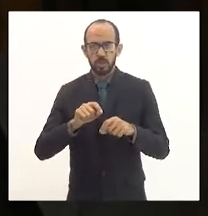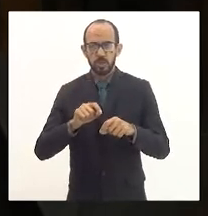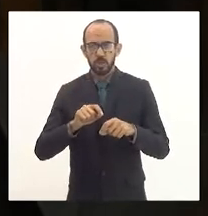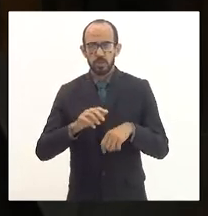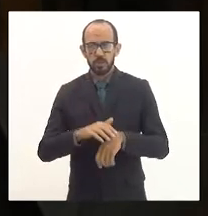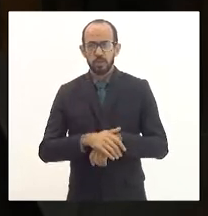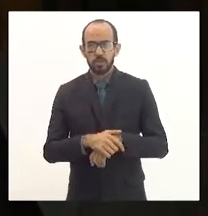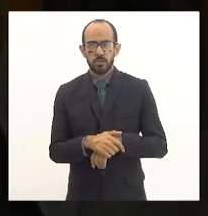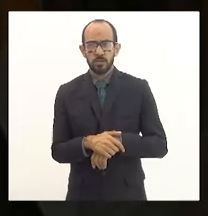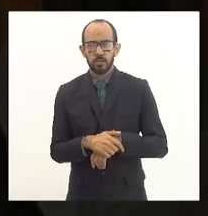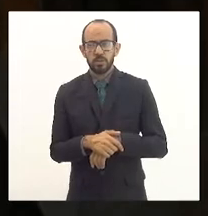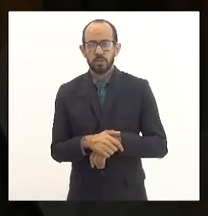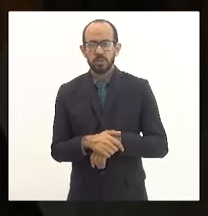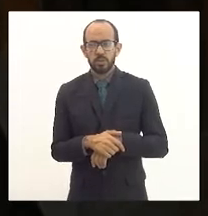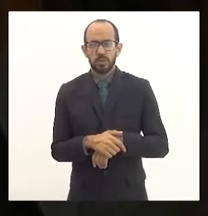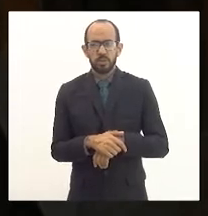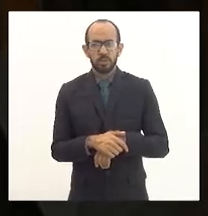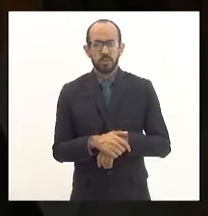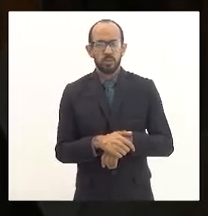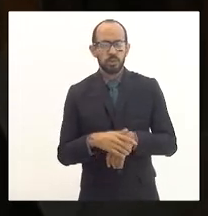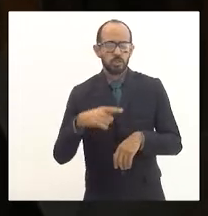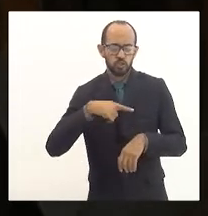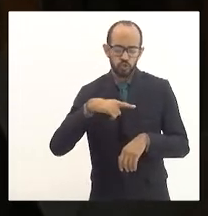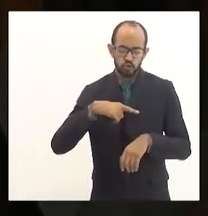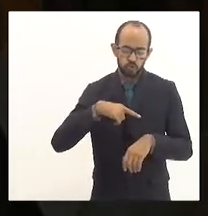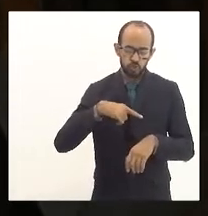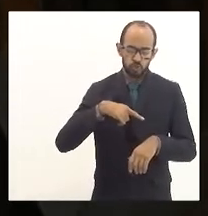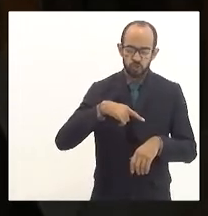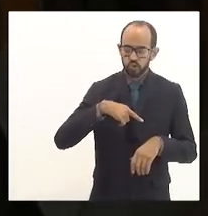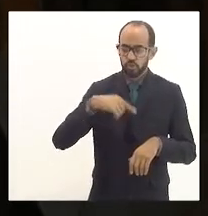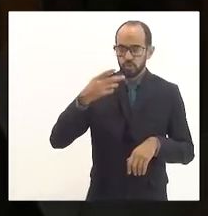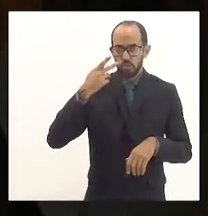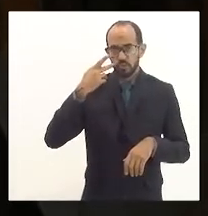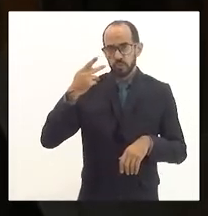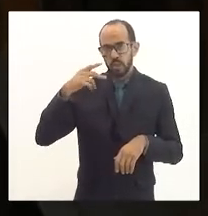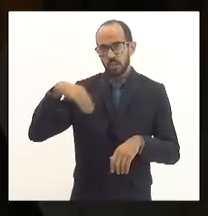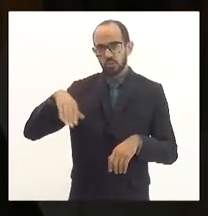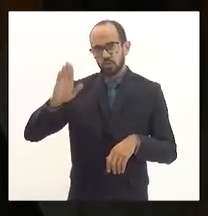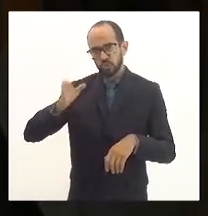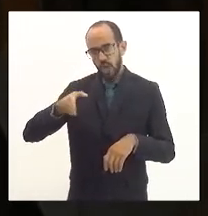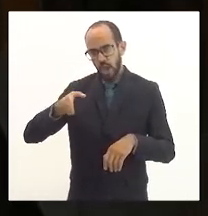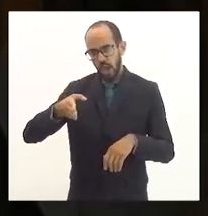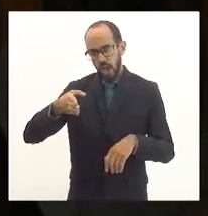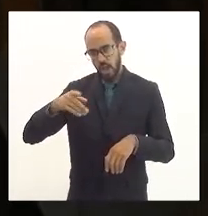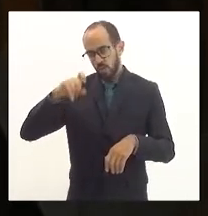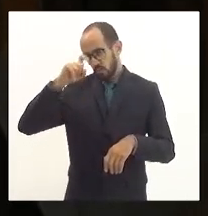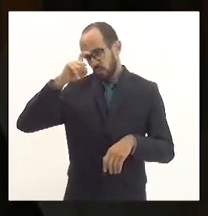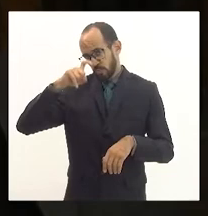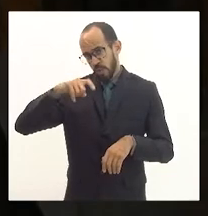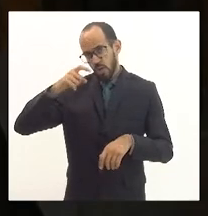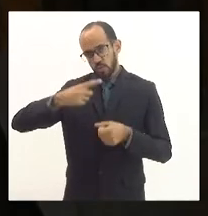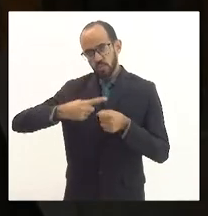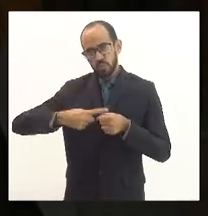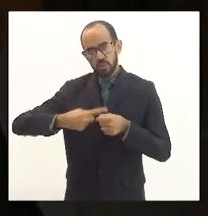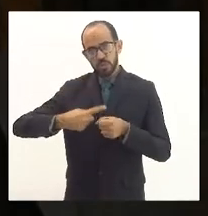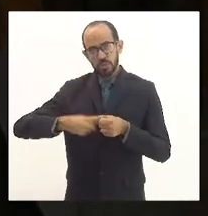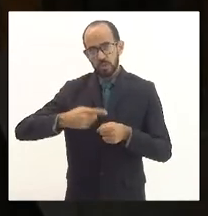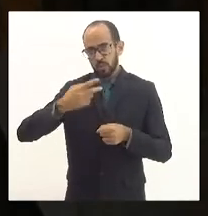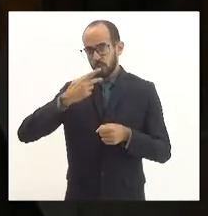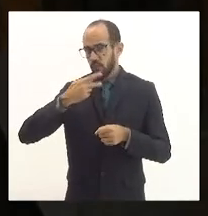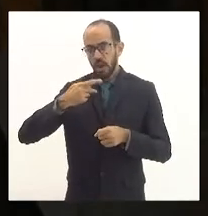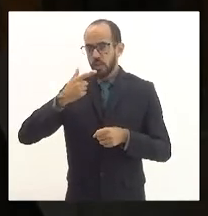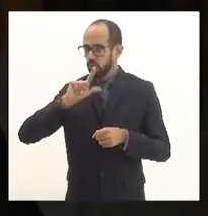falarem que estavam vindo de unidade públicas municipais e tendo não como